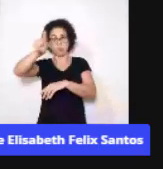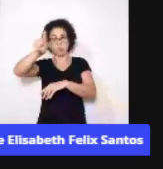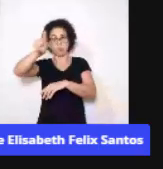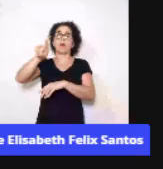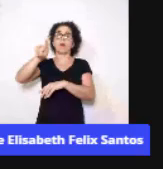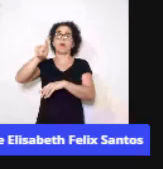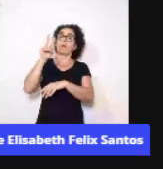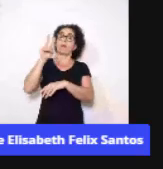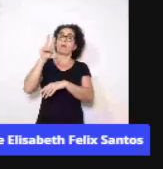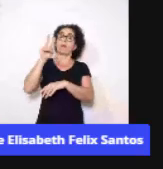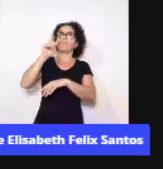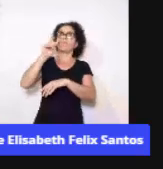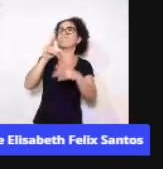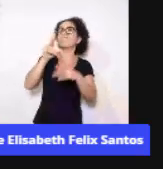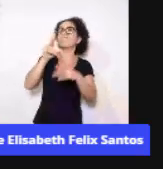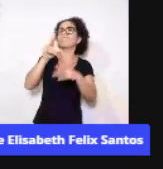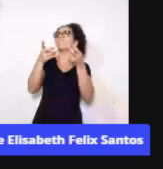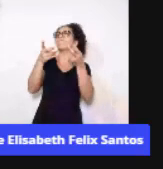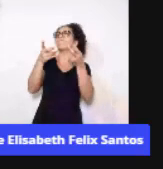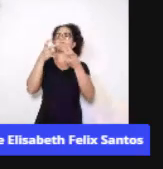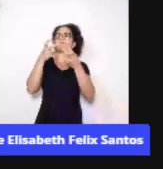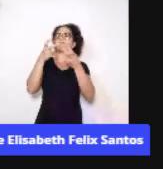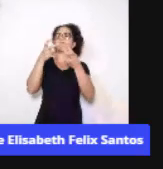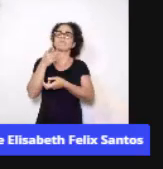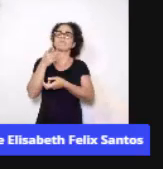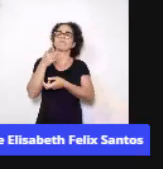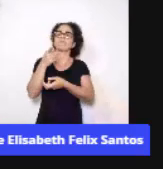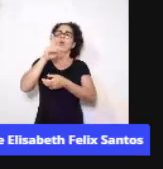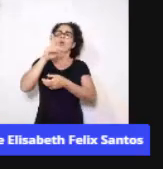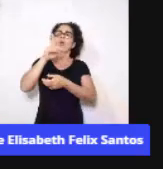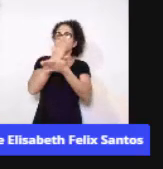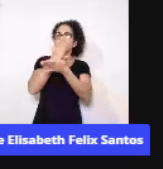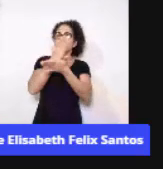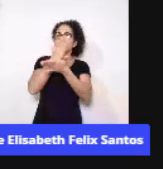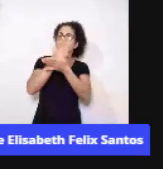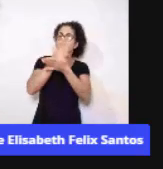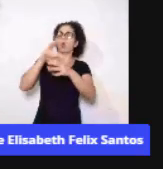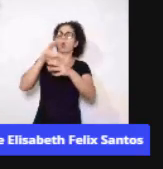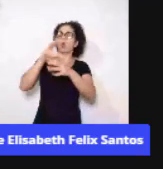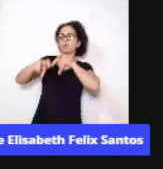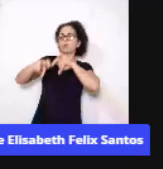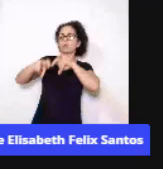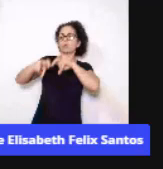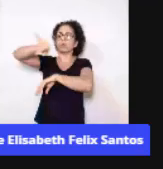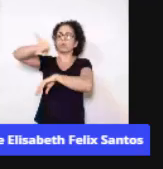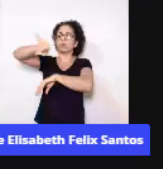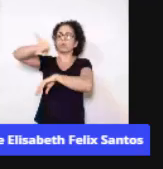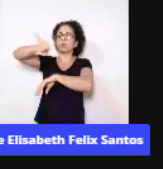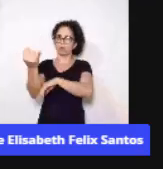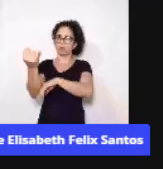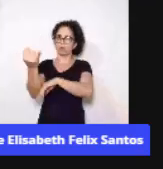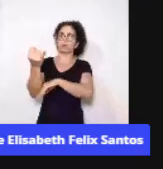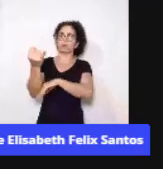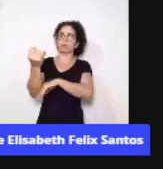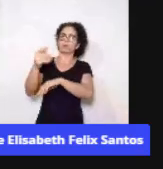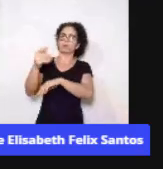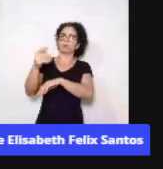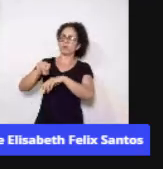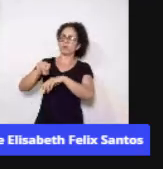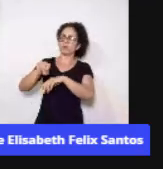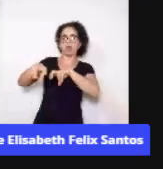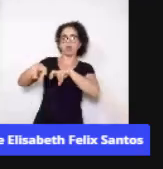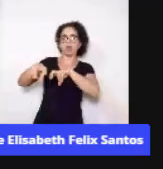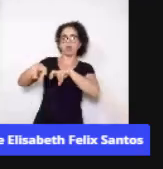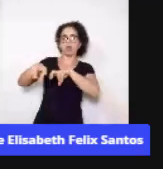falando diretamente, deixa eu só colocar aqui para frente isso, que vai falar diretamente sobre essa contextualização